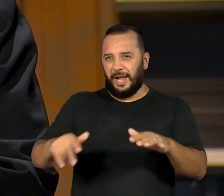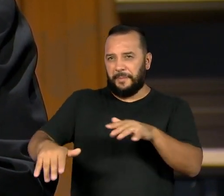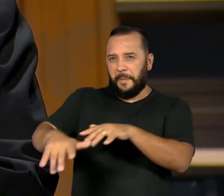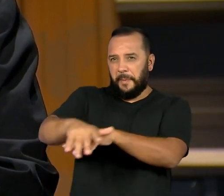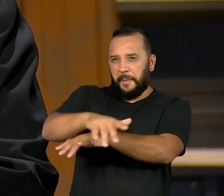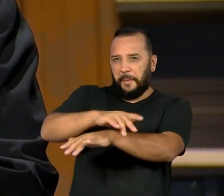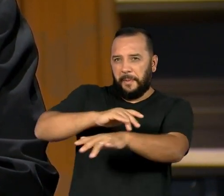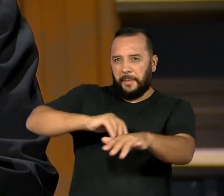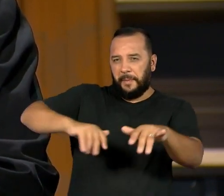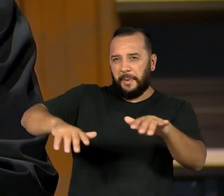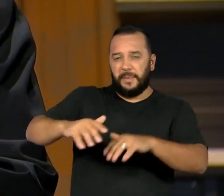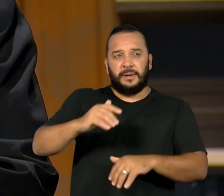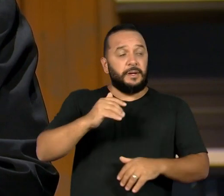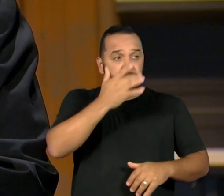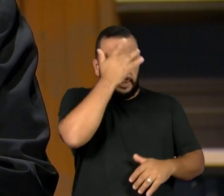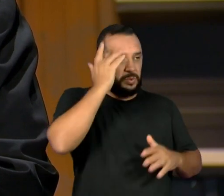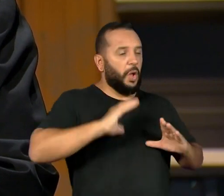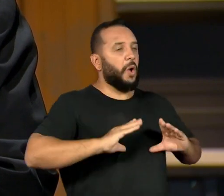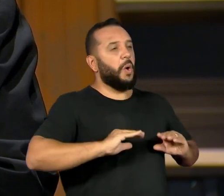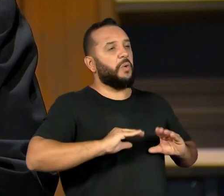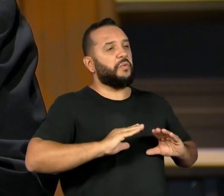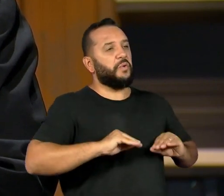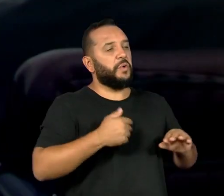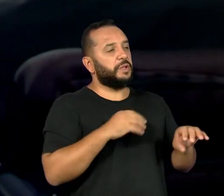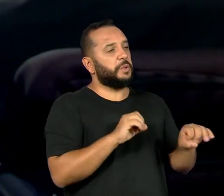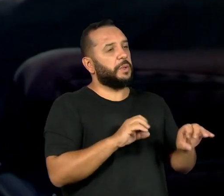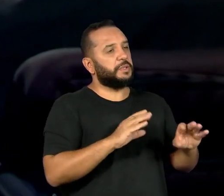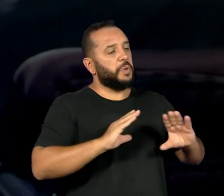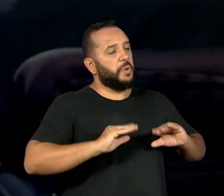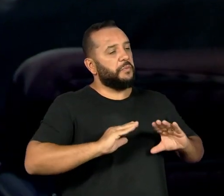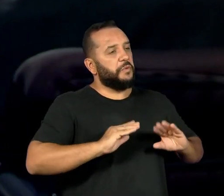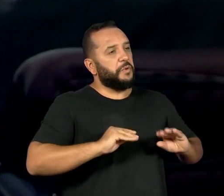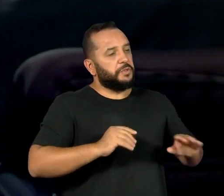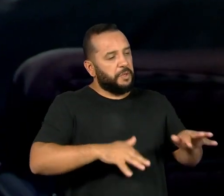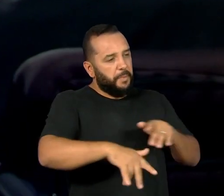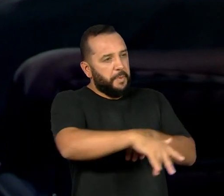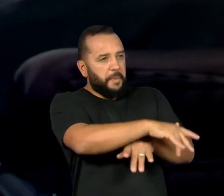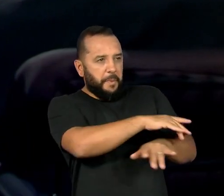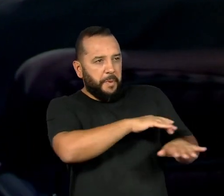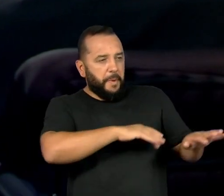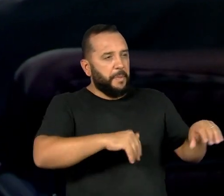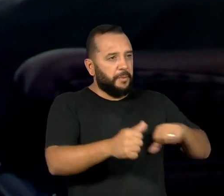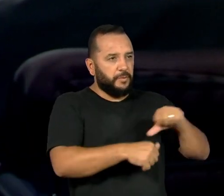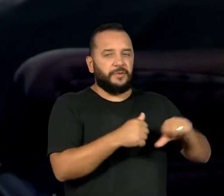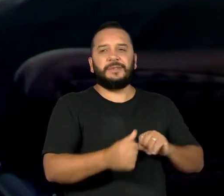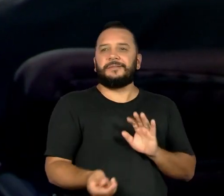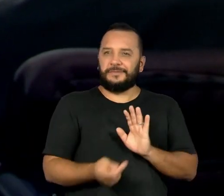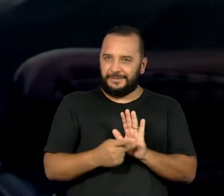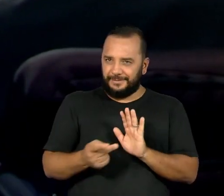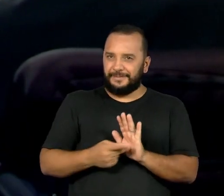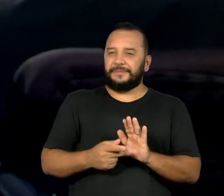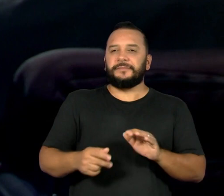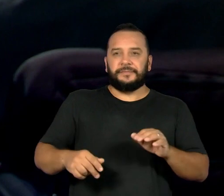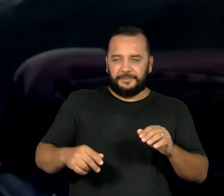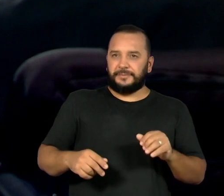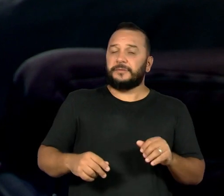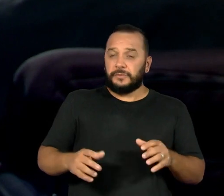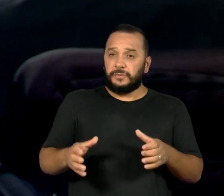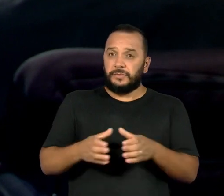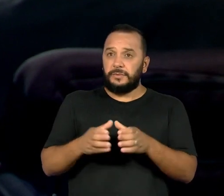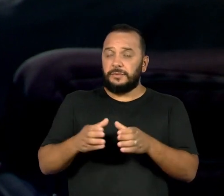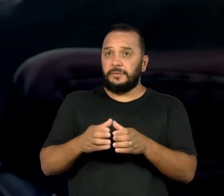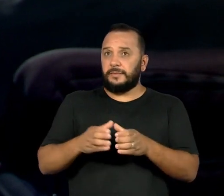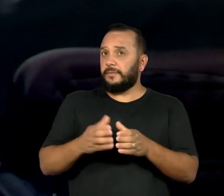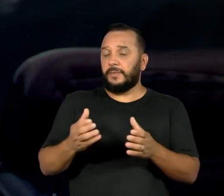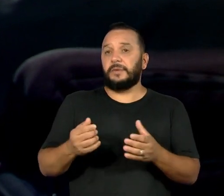daquele confortozinho que estava ali parado. Exato, um confortozinho destrutivo, né? Destrutivo. E aí as equipes não têm mais